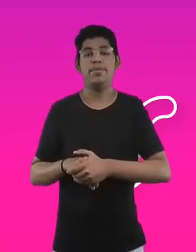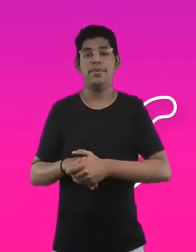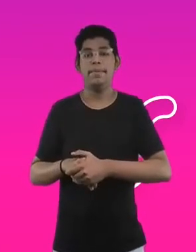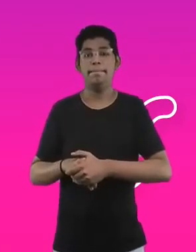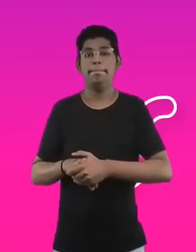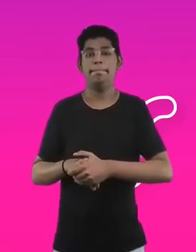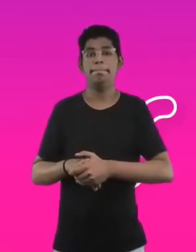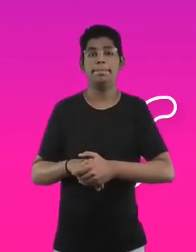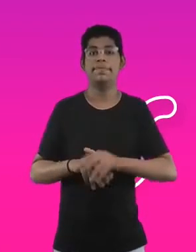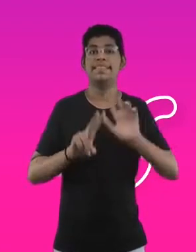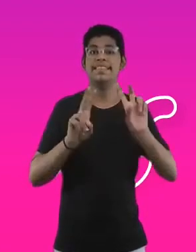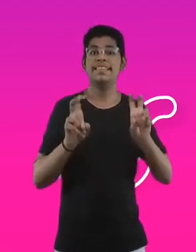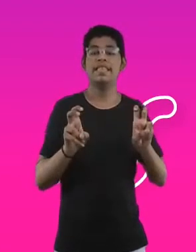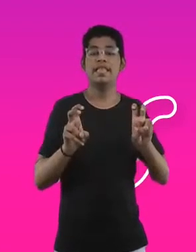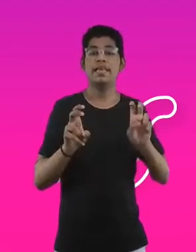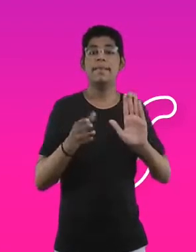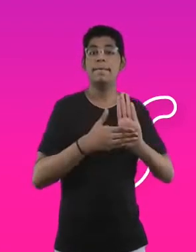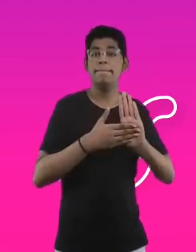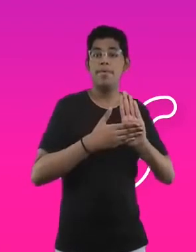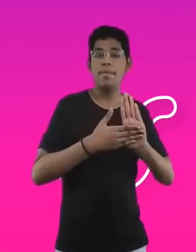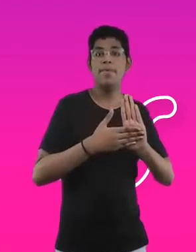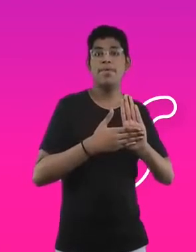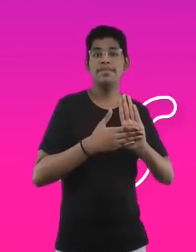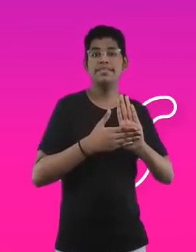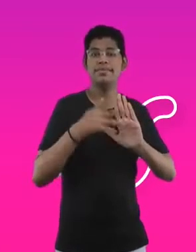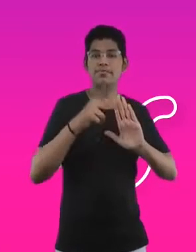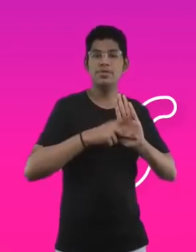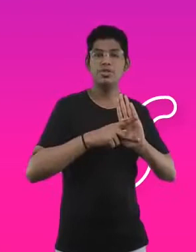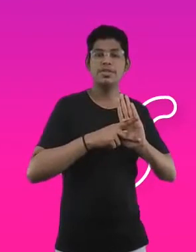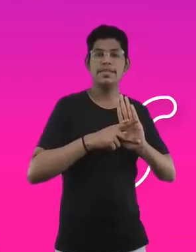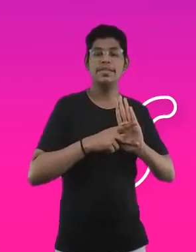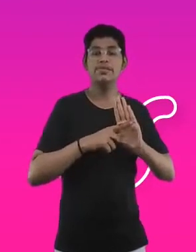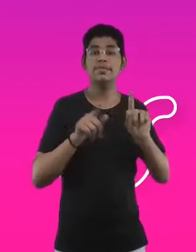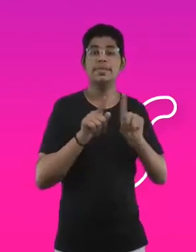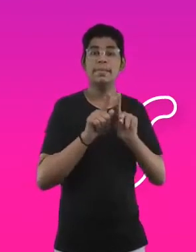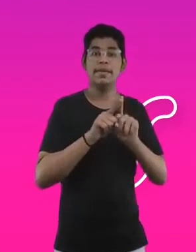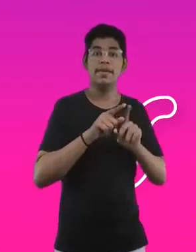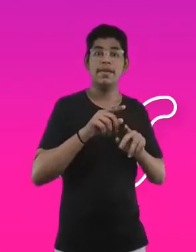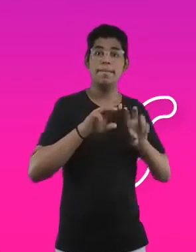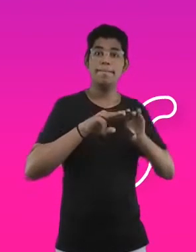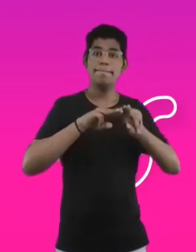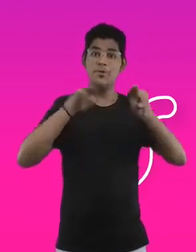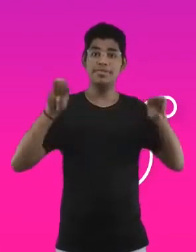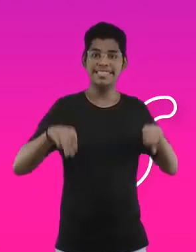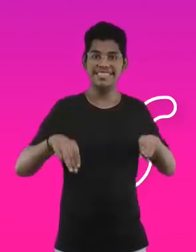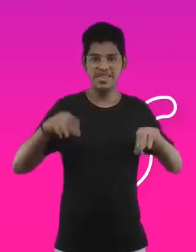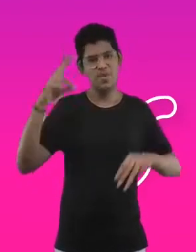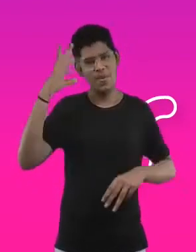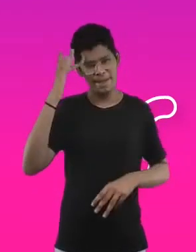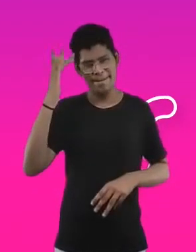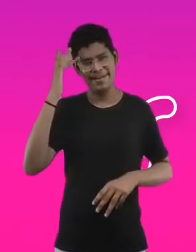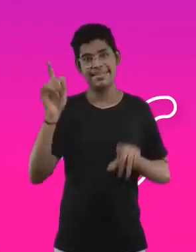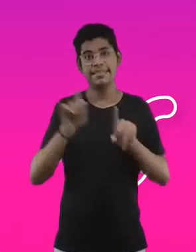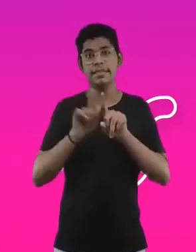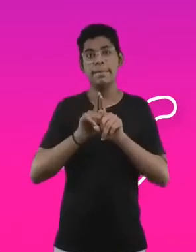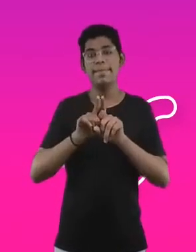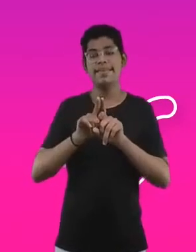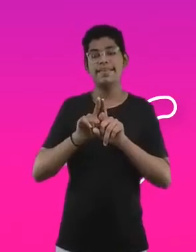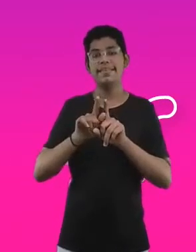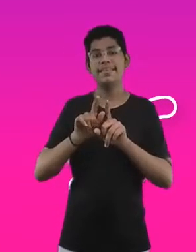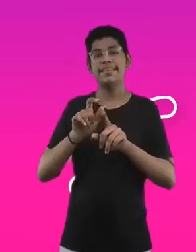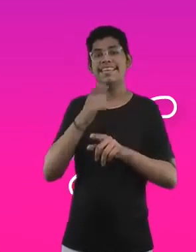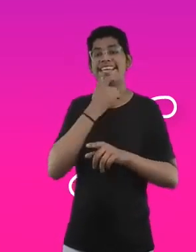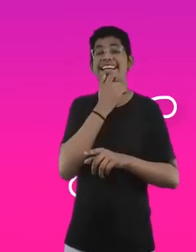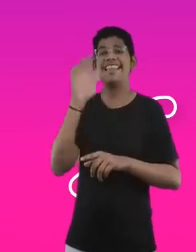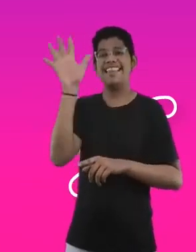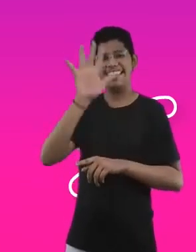realizado pelo Museu do Amanhã e pelo Conselho Britânico, no Festival UOL, né, que é o Festival Mulheres do